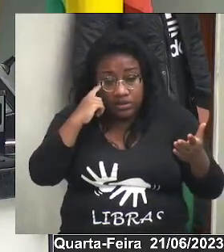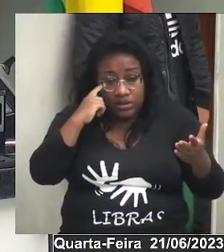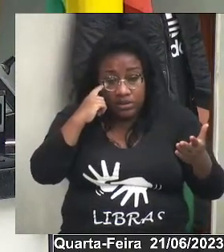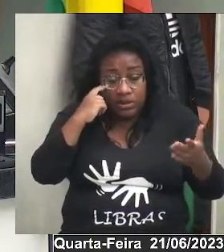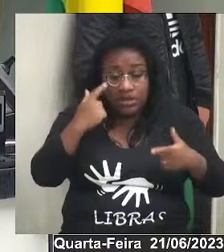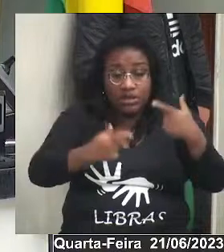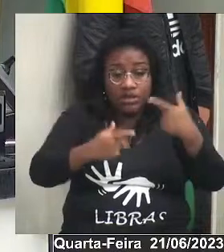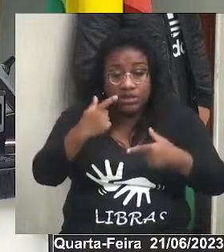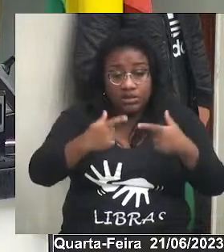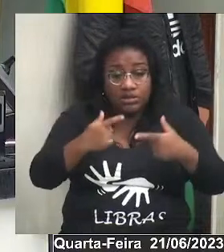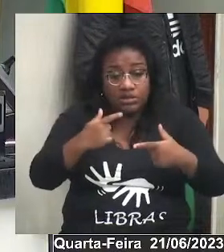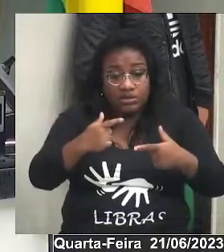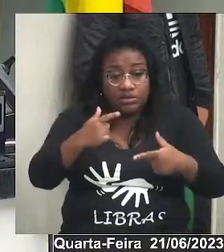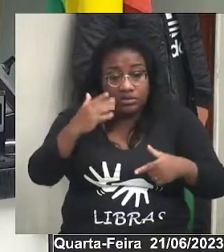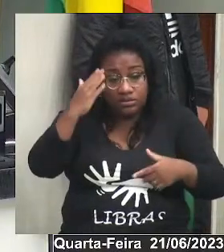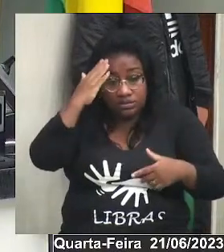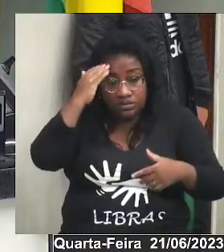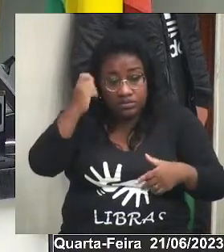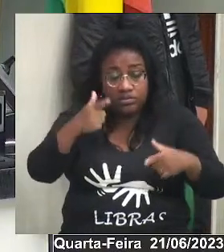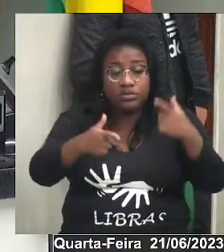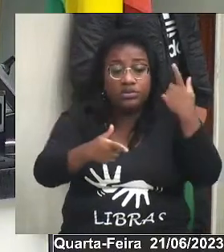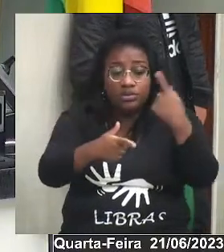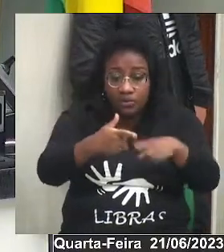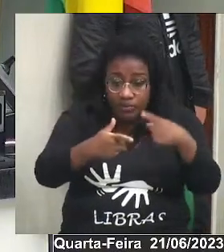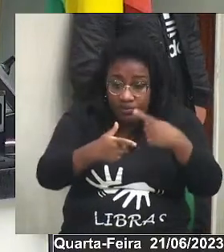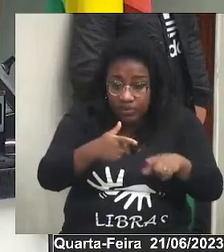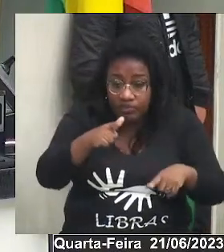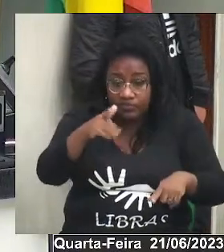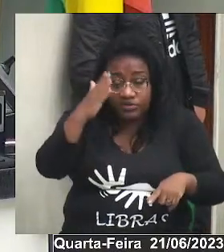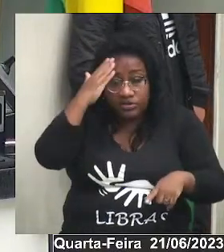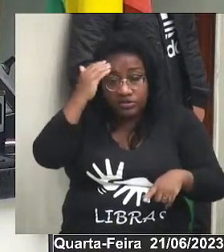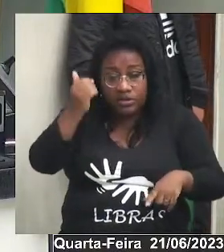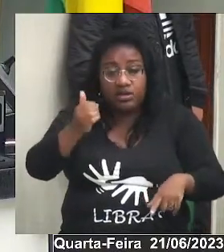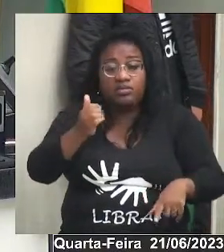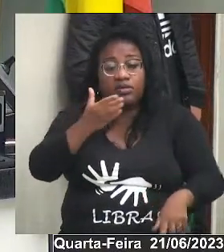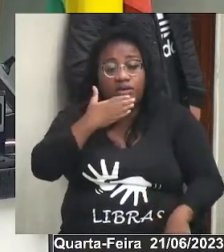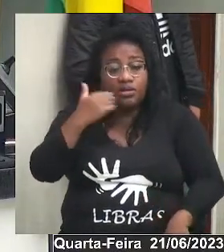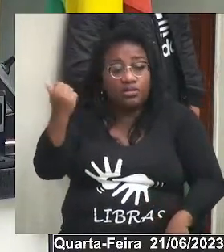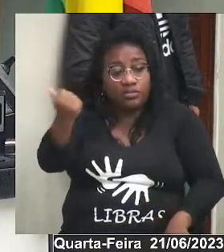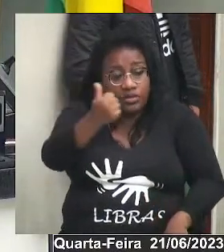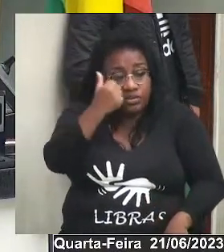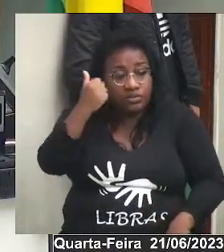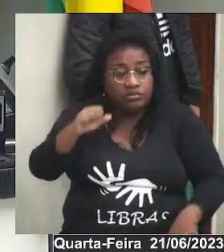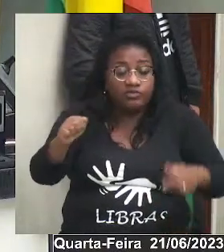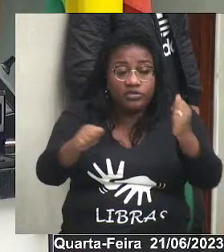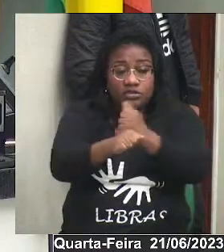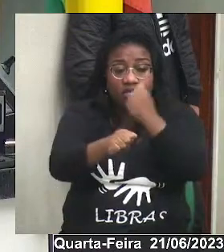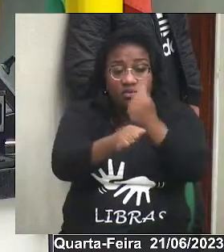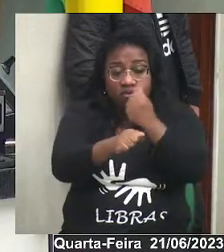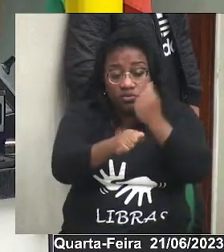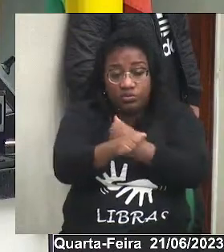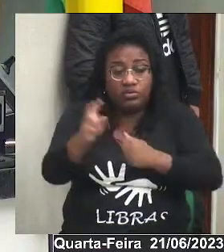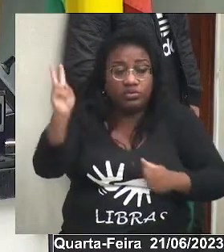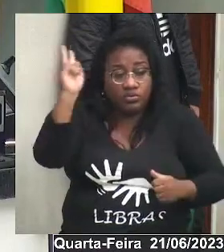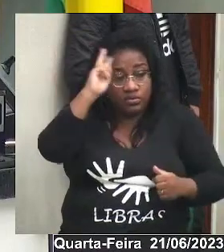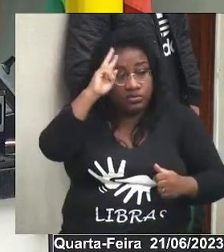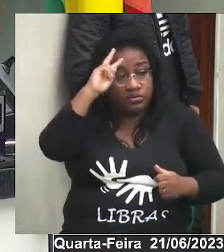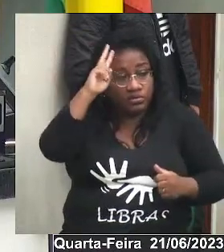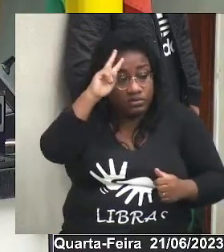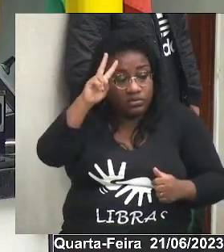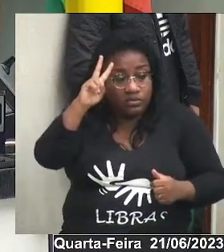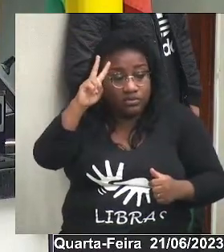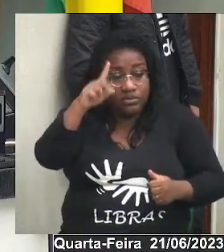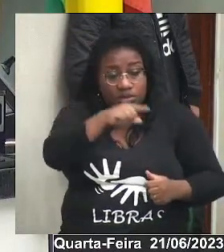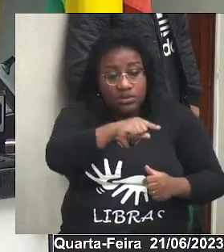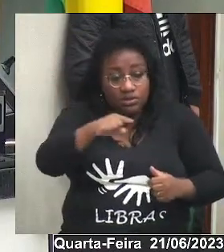vocês. Aqui quem discute com vocês, vocês que sabem quais são os problemas, vocês que sabem o que é o melhor para vocês, vocês que construíram essa história, então tem